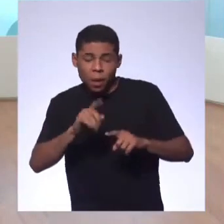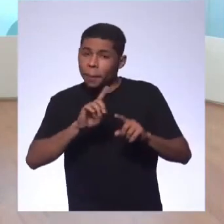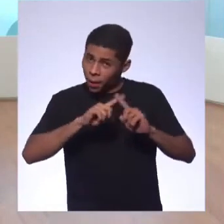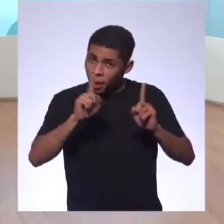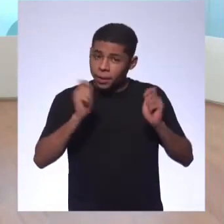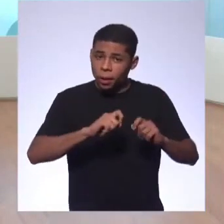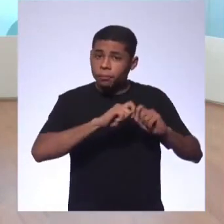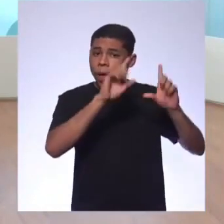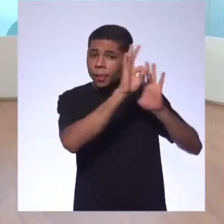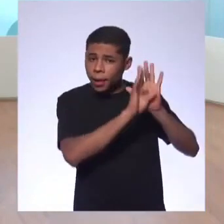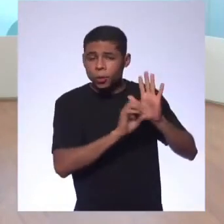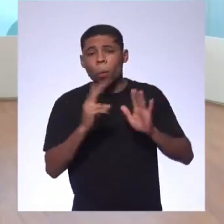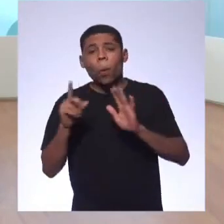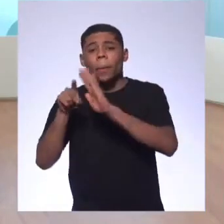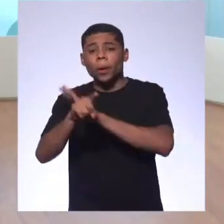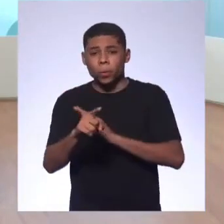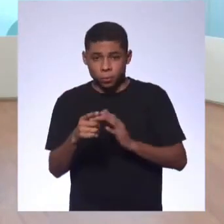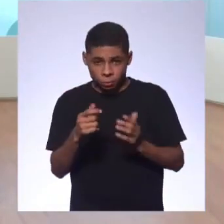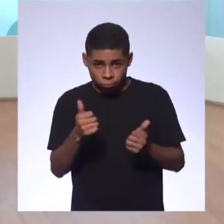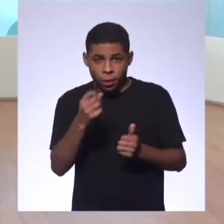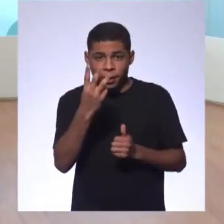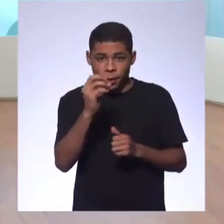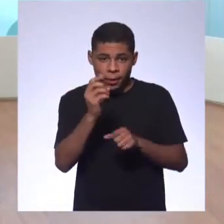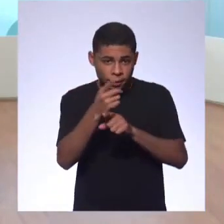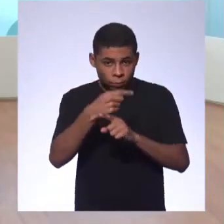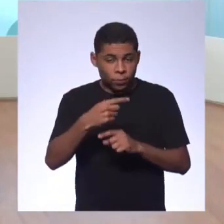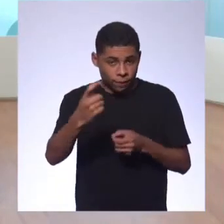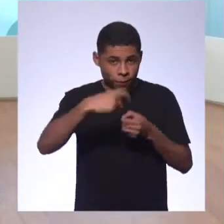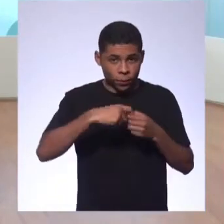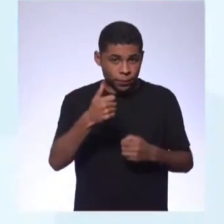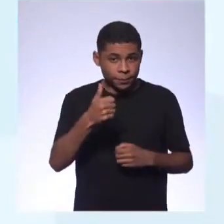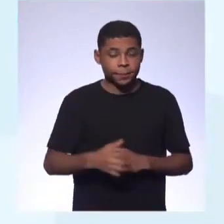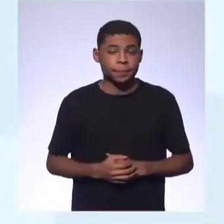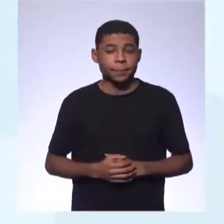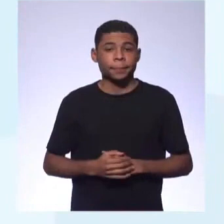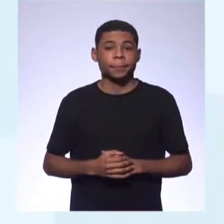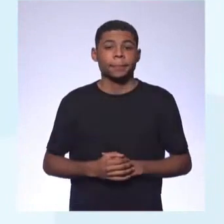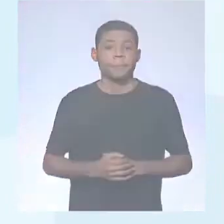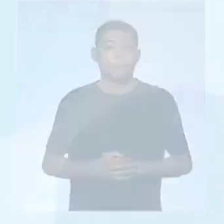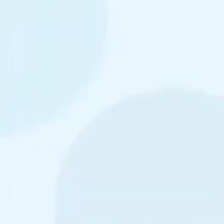deixar só a pergunta? Então, 30 segundinhos e a gente já volta.